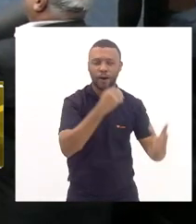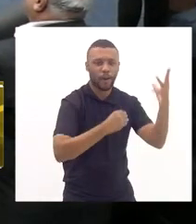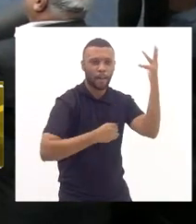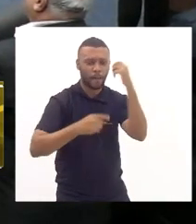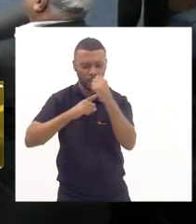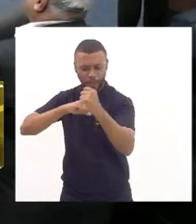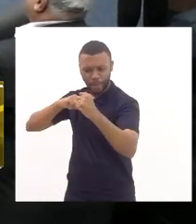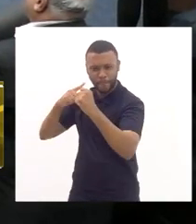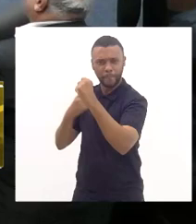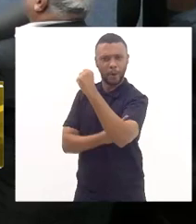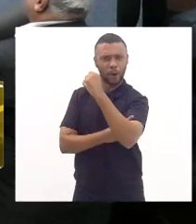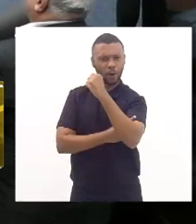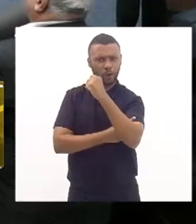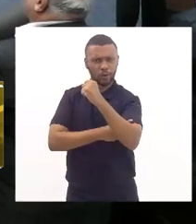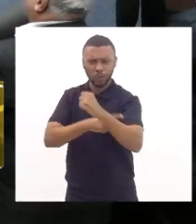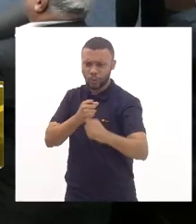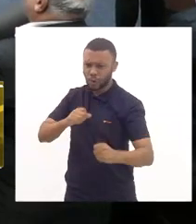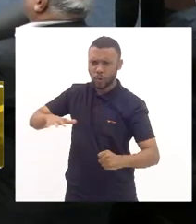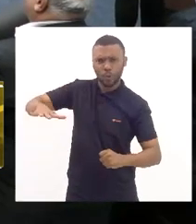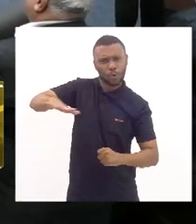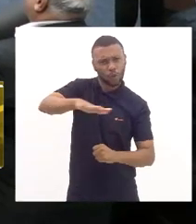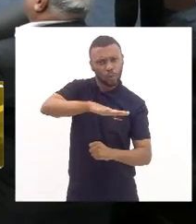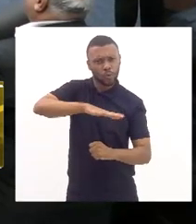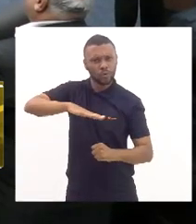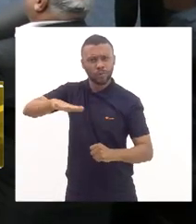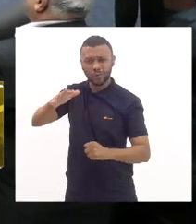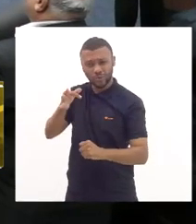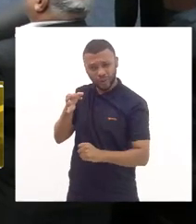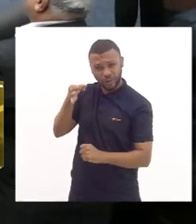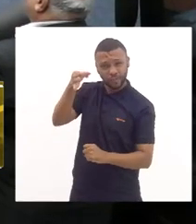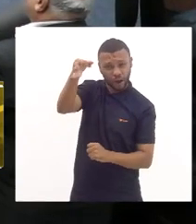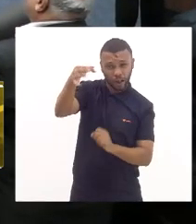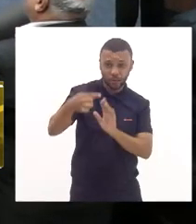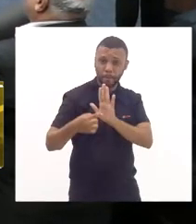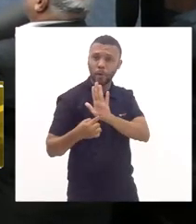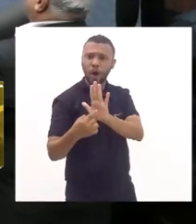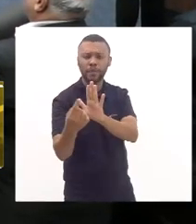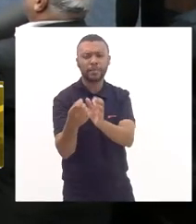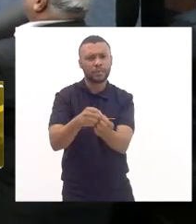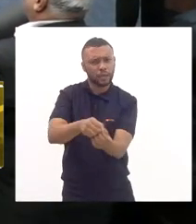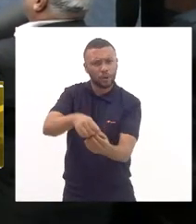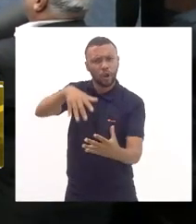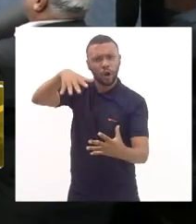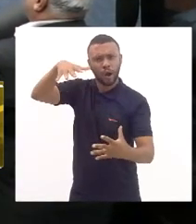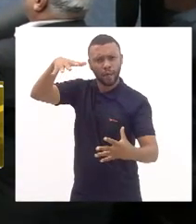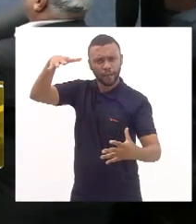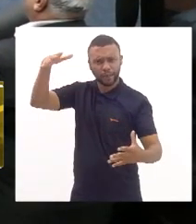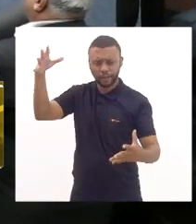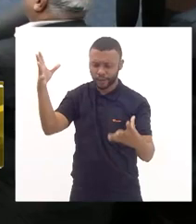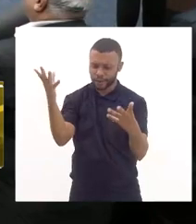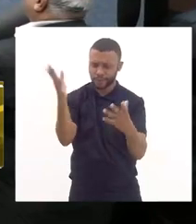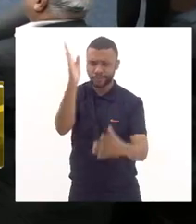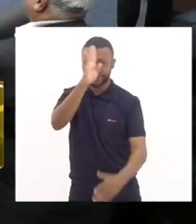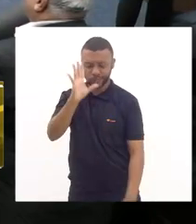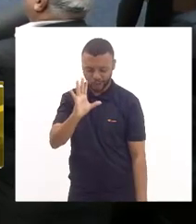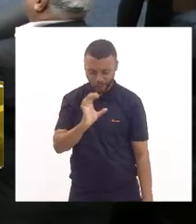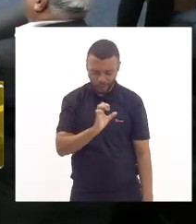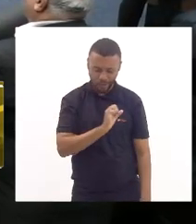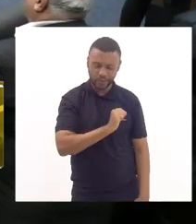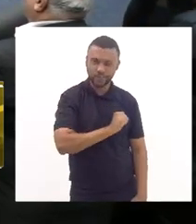forte, pálido, colosso, e o teu futuro espelha essa grandeza, terra